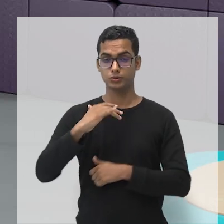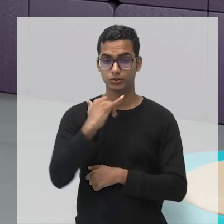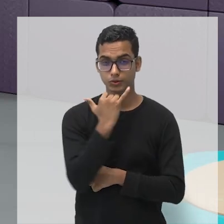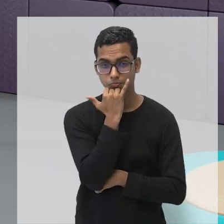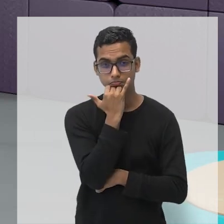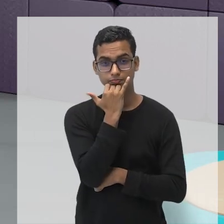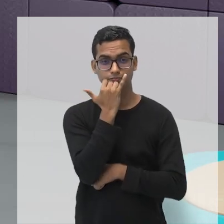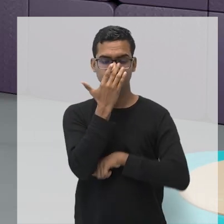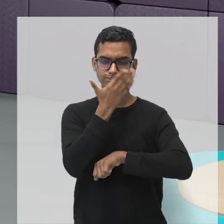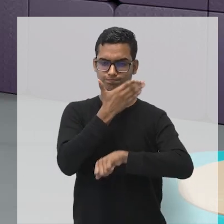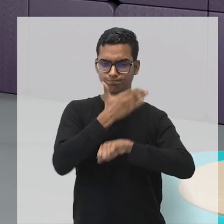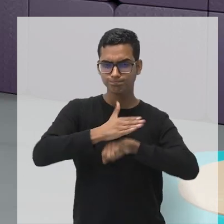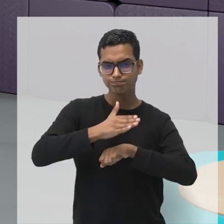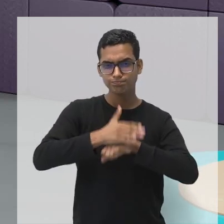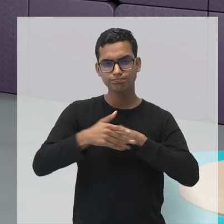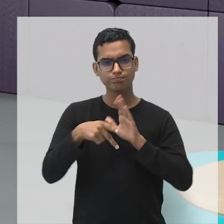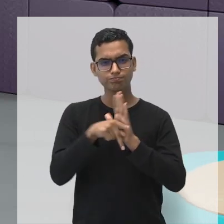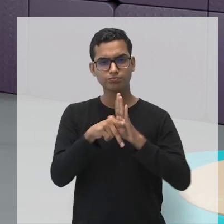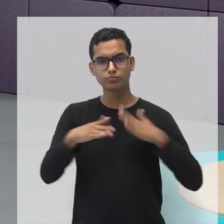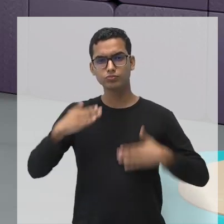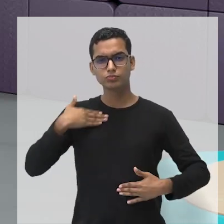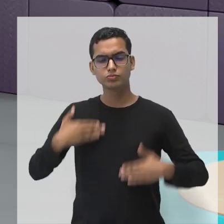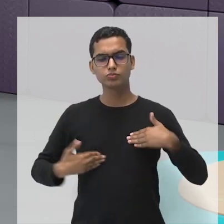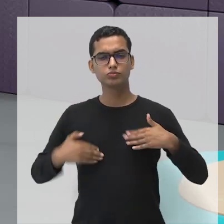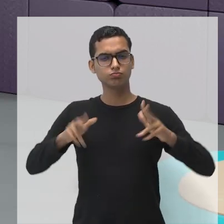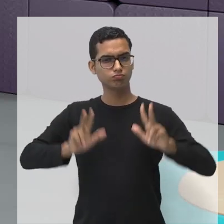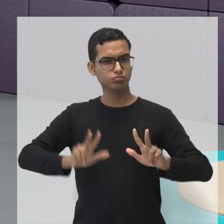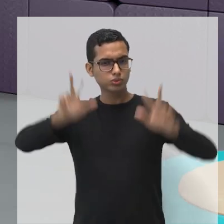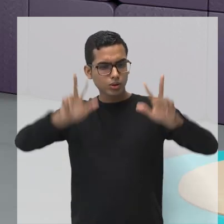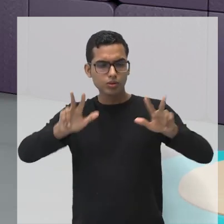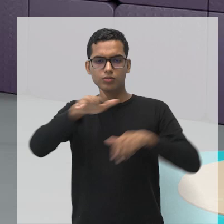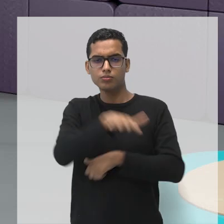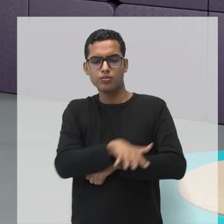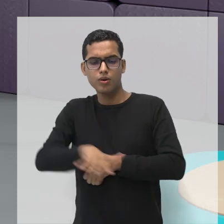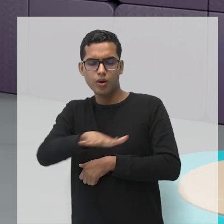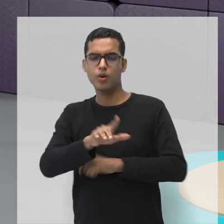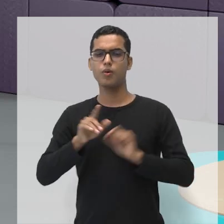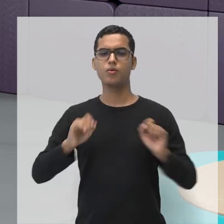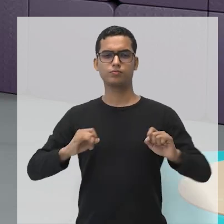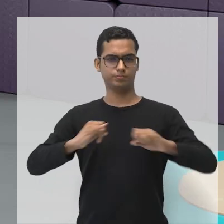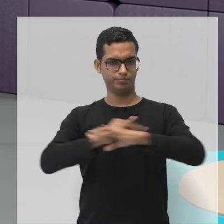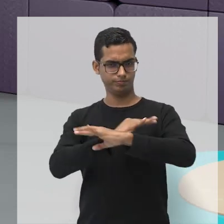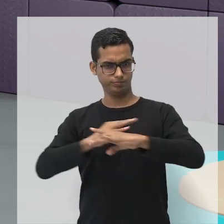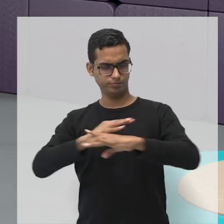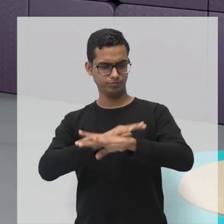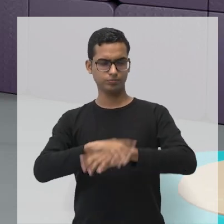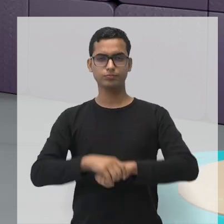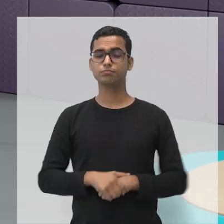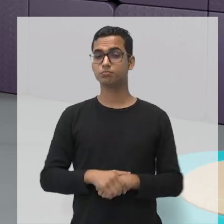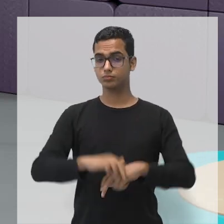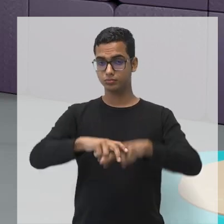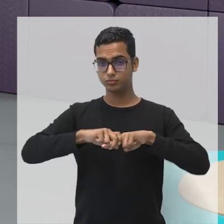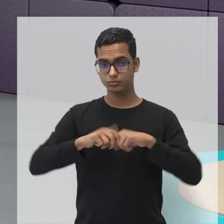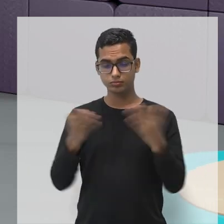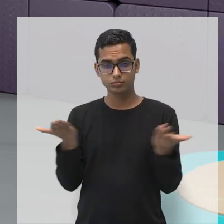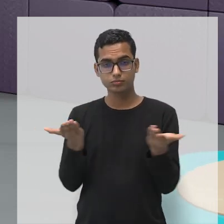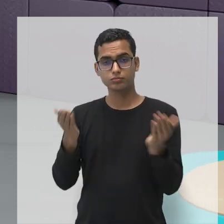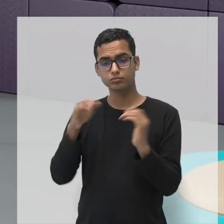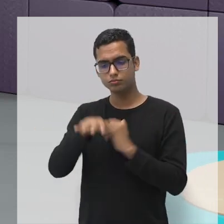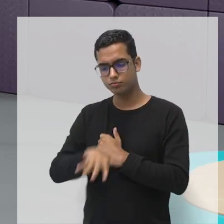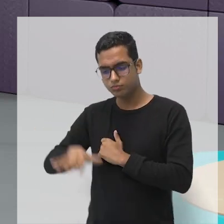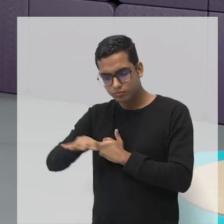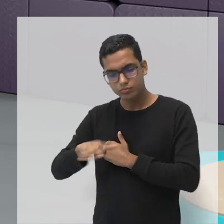vamos falar sobre práticas corporais de aventura realizadas ali no meio urbano. Isso porque essa categoria